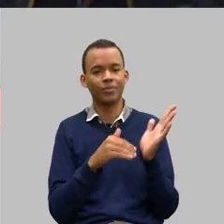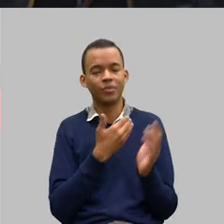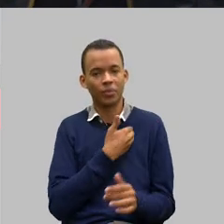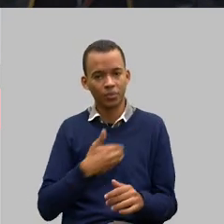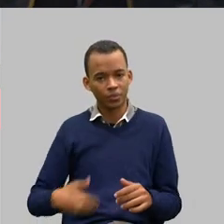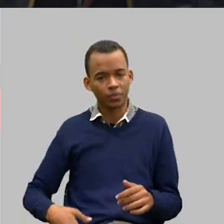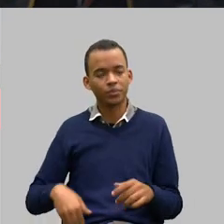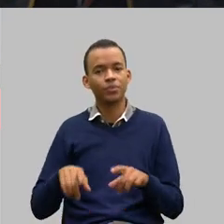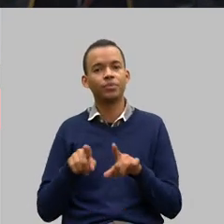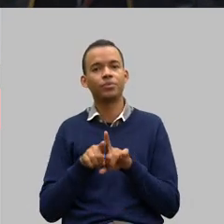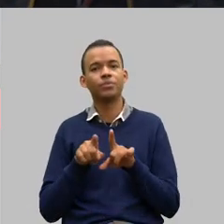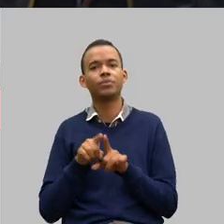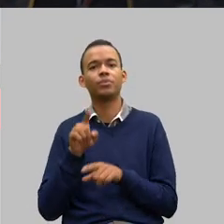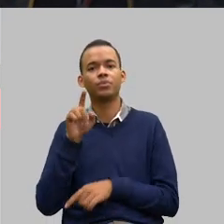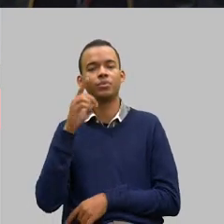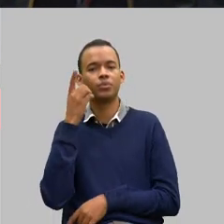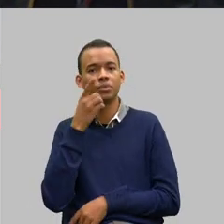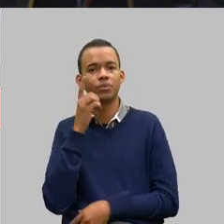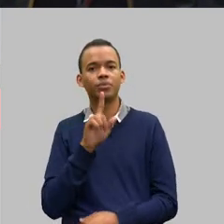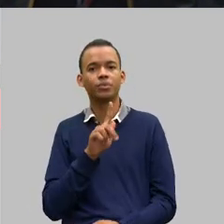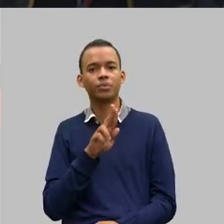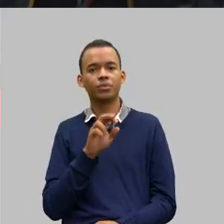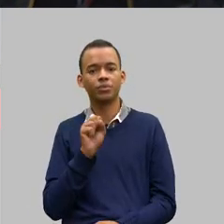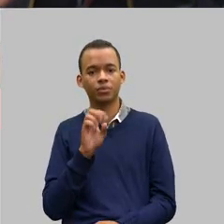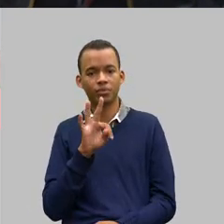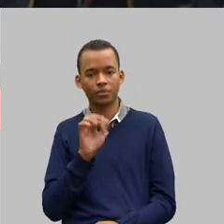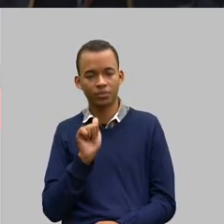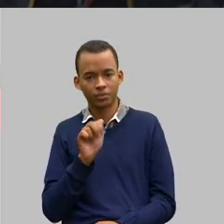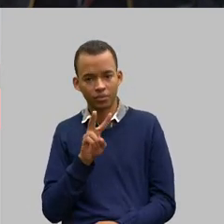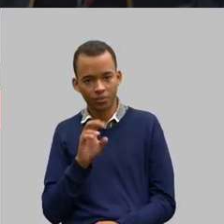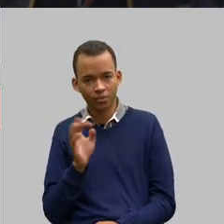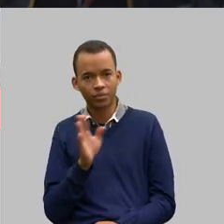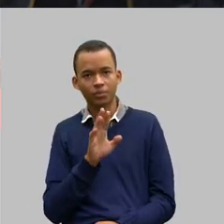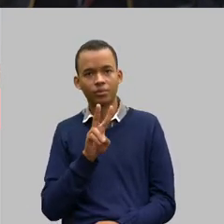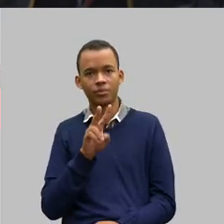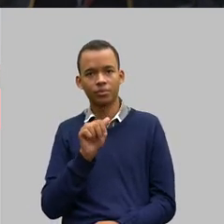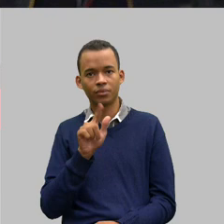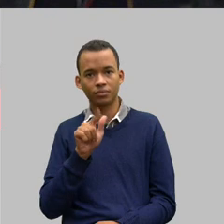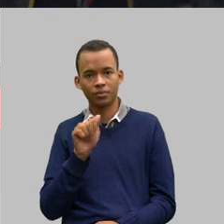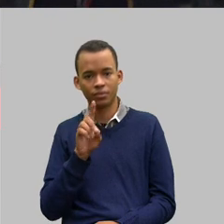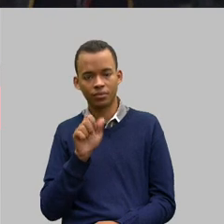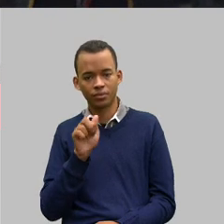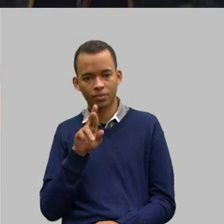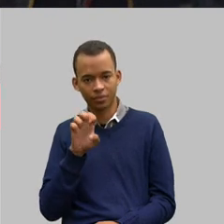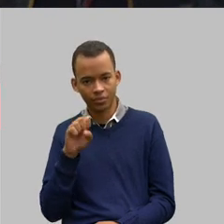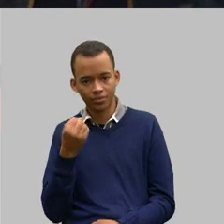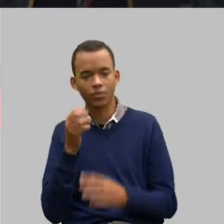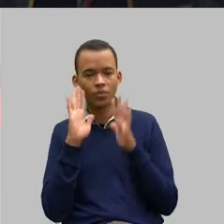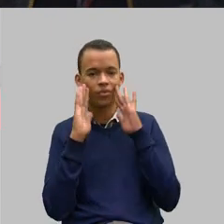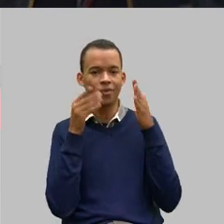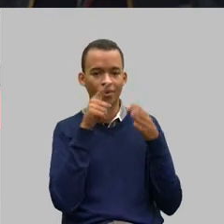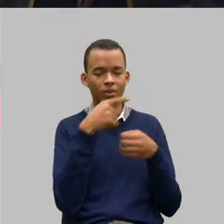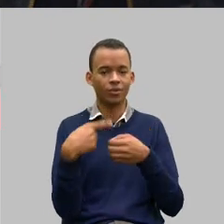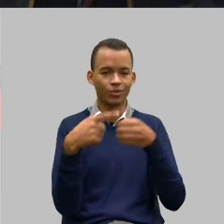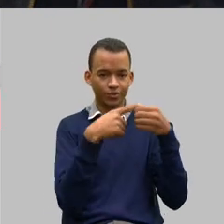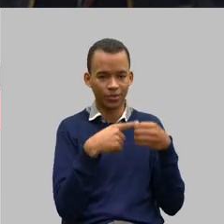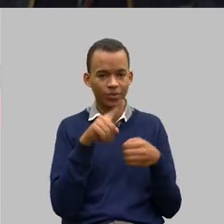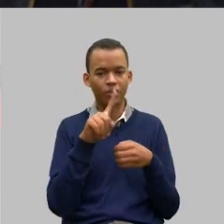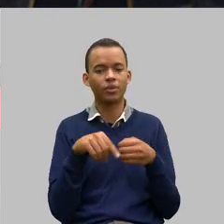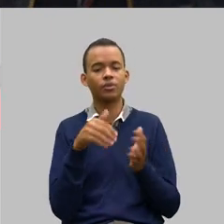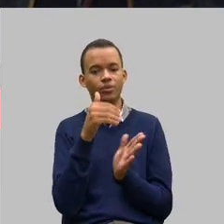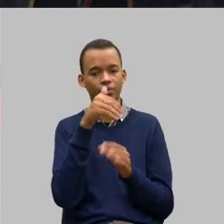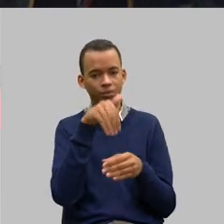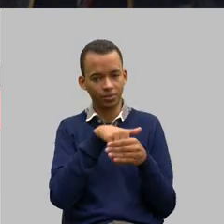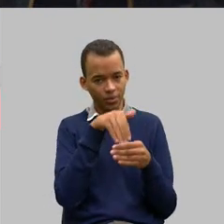através do nosso amigo deputado Gustavo Valadares que também é votado naquela região os municípios de base eleitoral dele serão